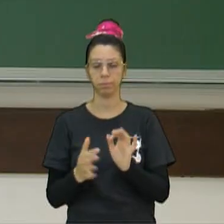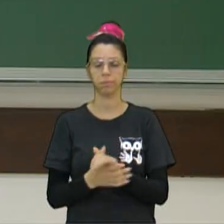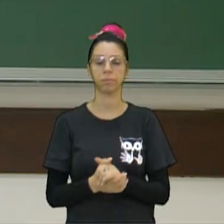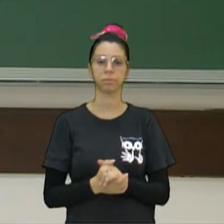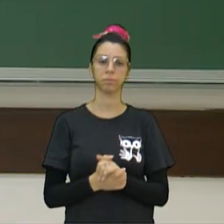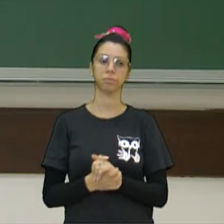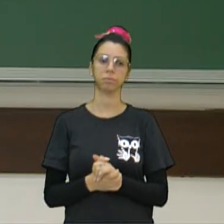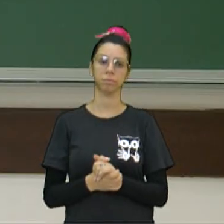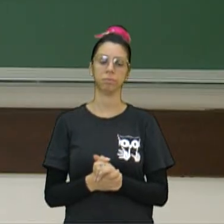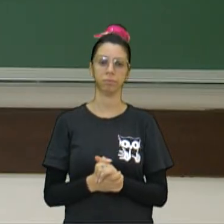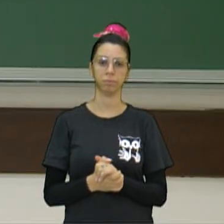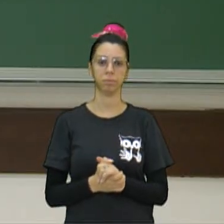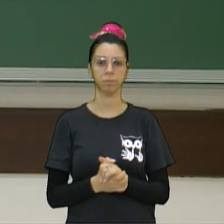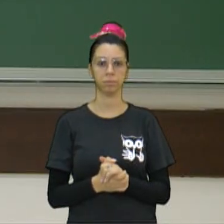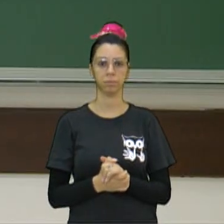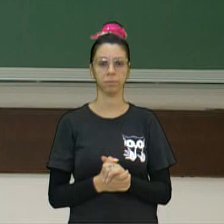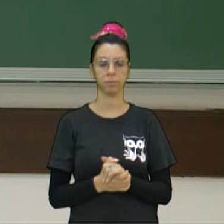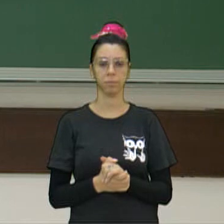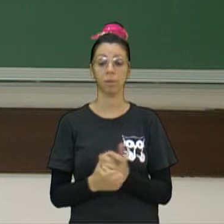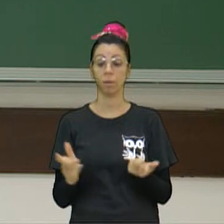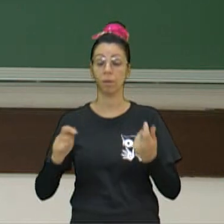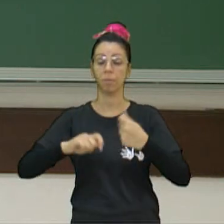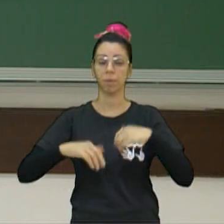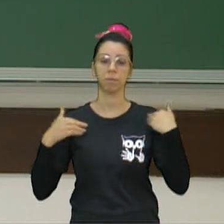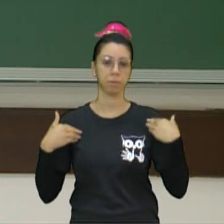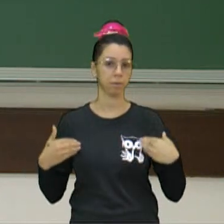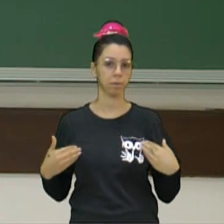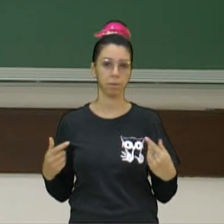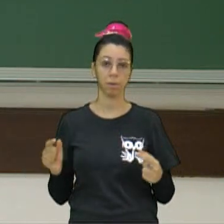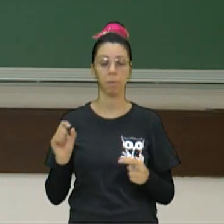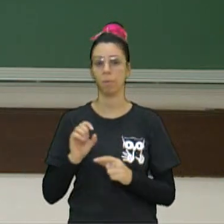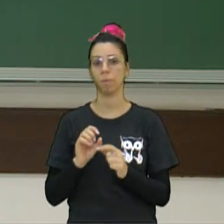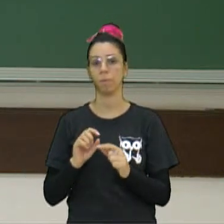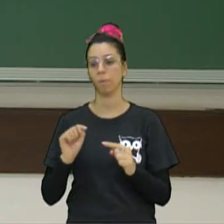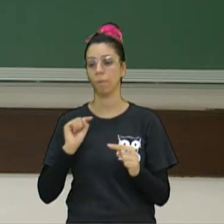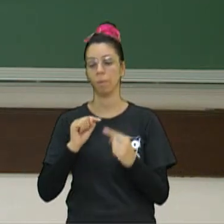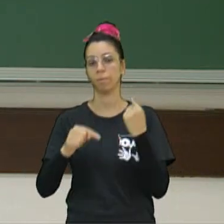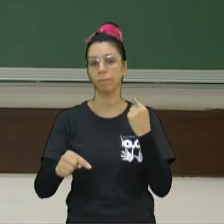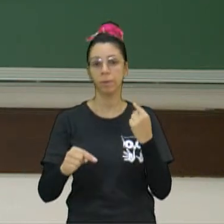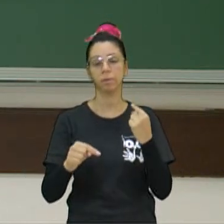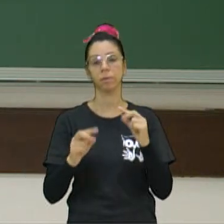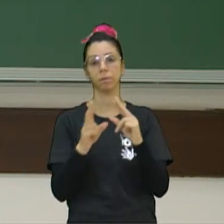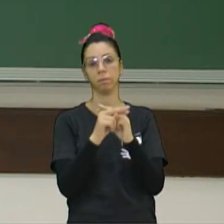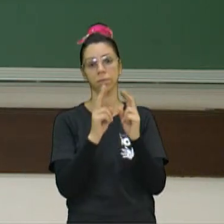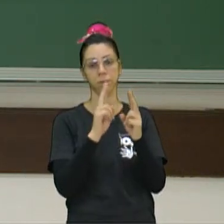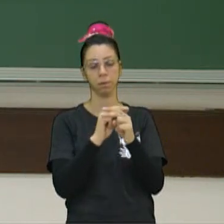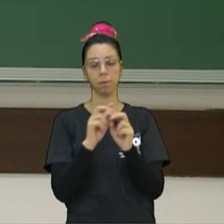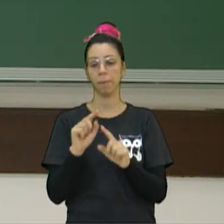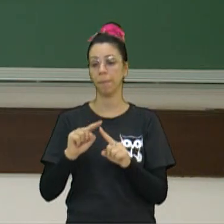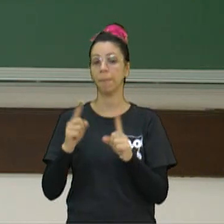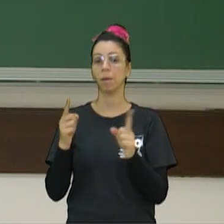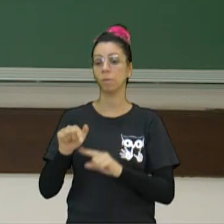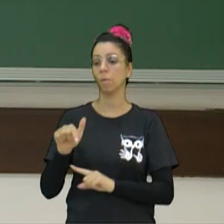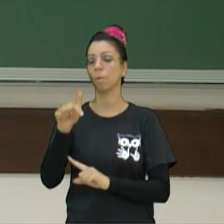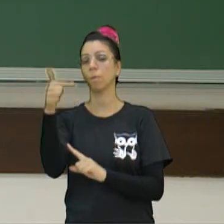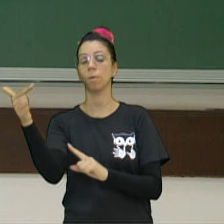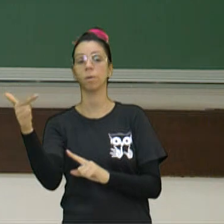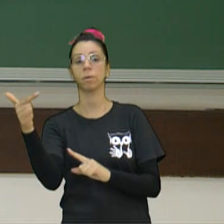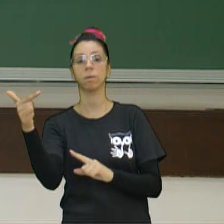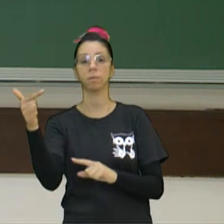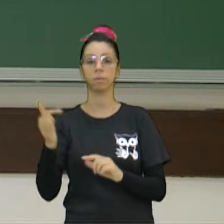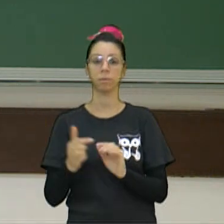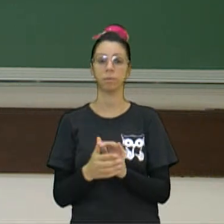Então, essas capacidades físicas não diz respeito ao Pilates, e sim a outras modalidades que